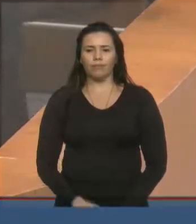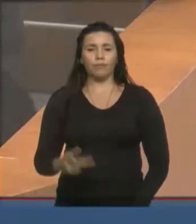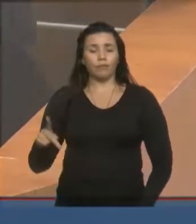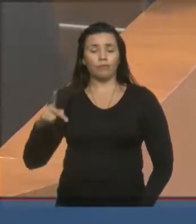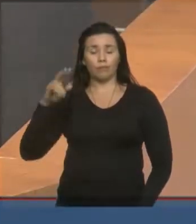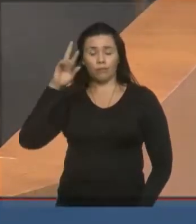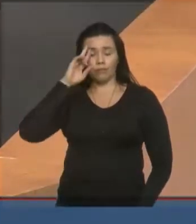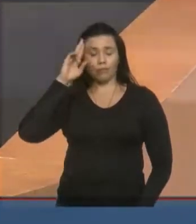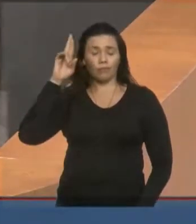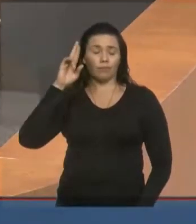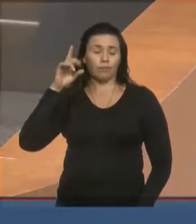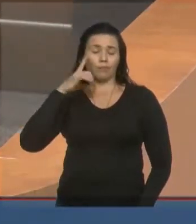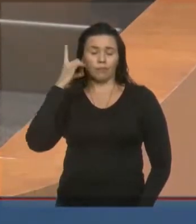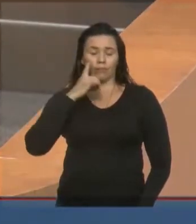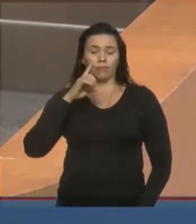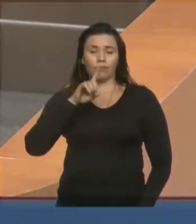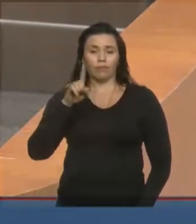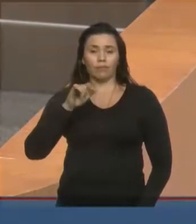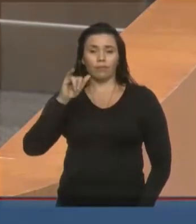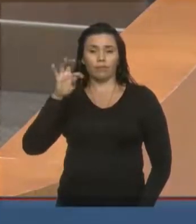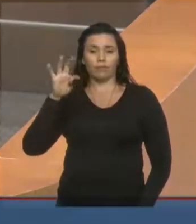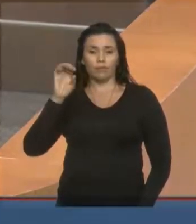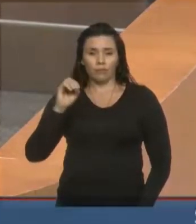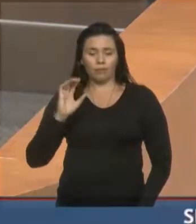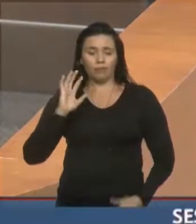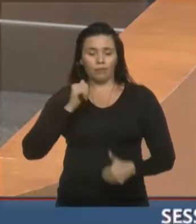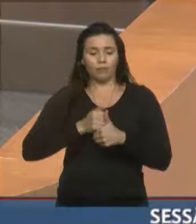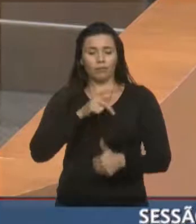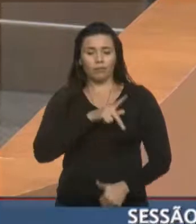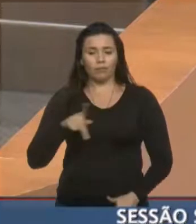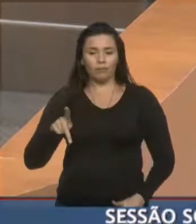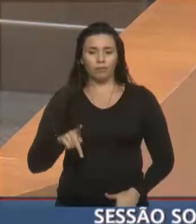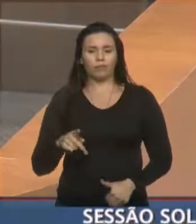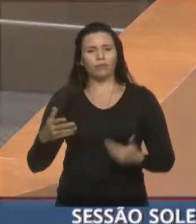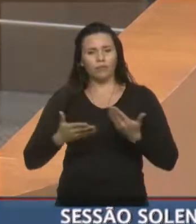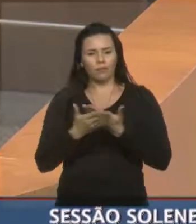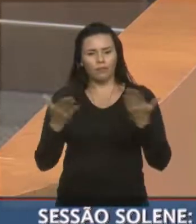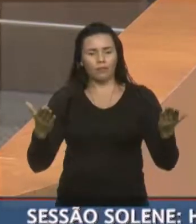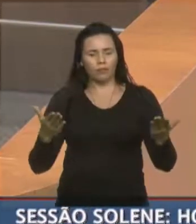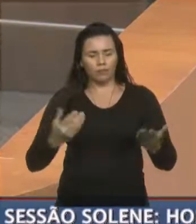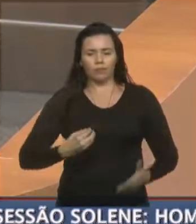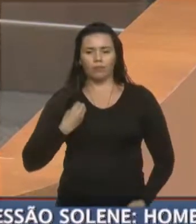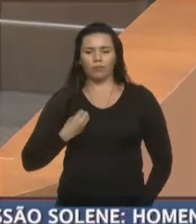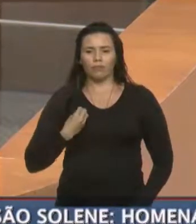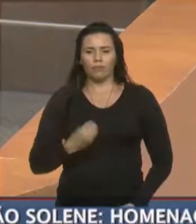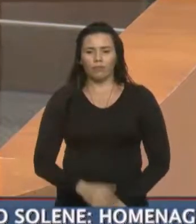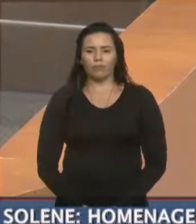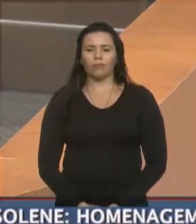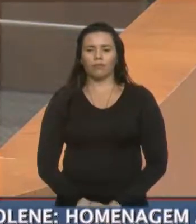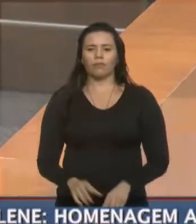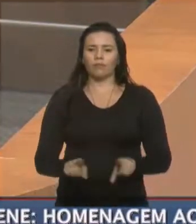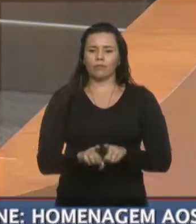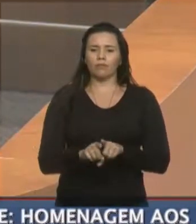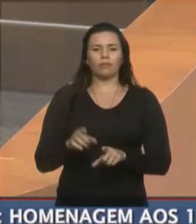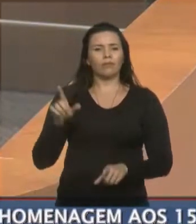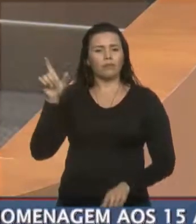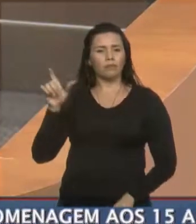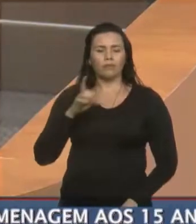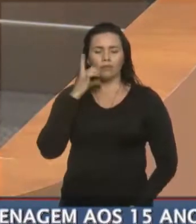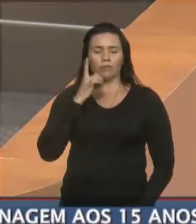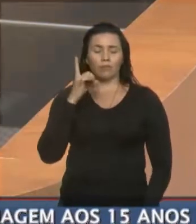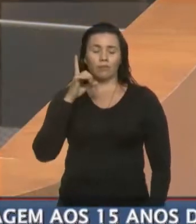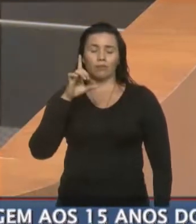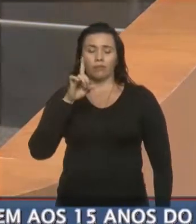Zito Rolim, presidente dessa sessão, e a todos os presentes, em nome do autor da propositura, que nos colocou